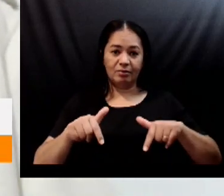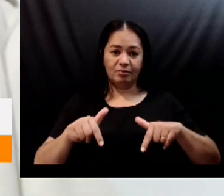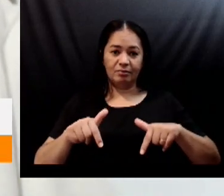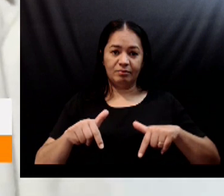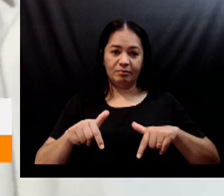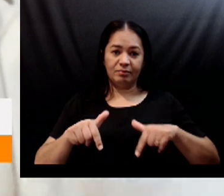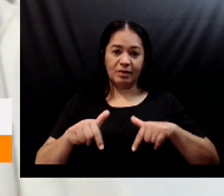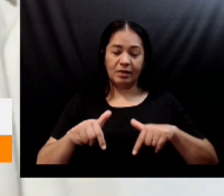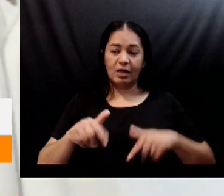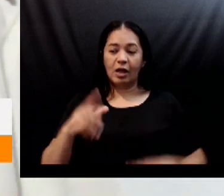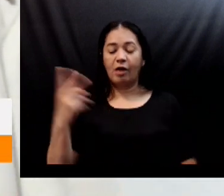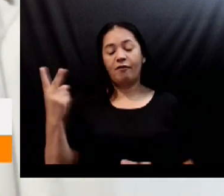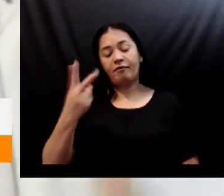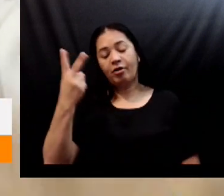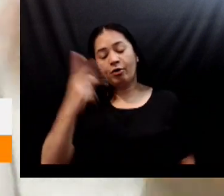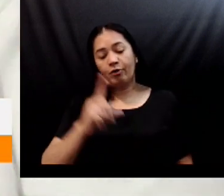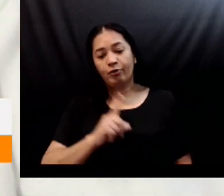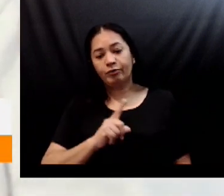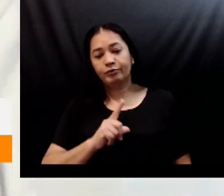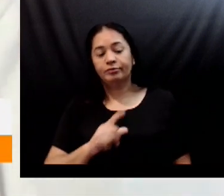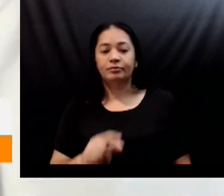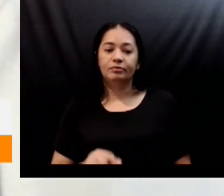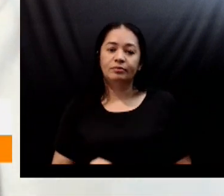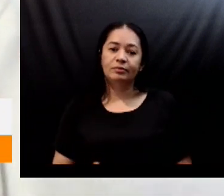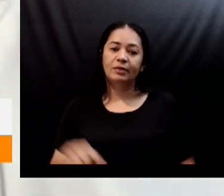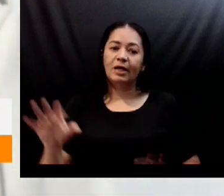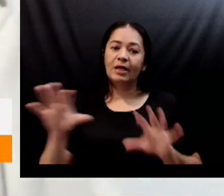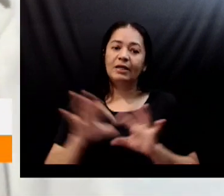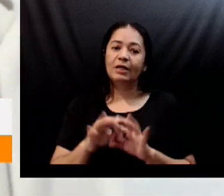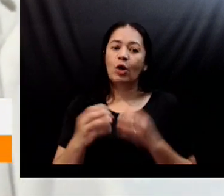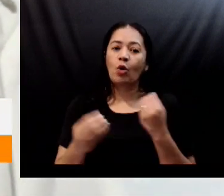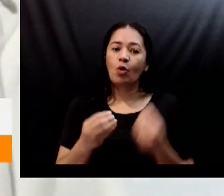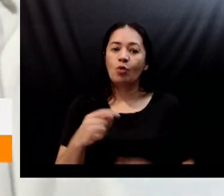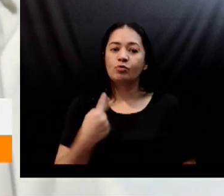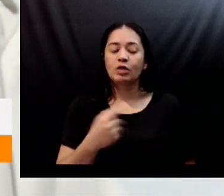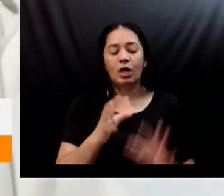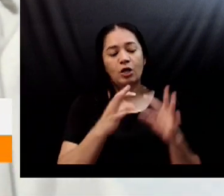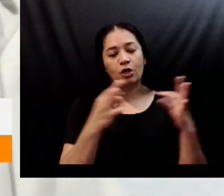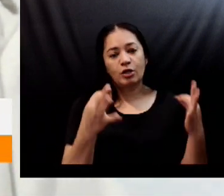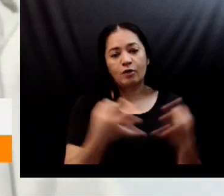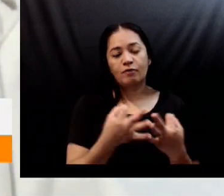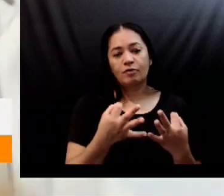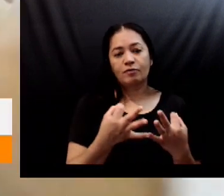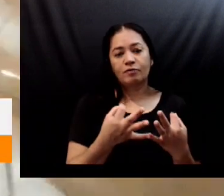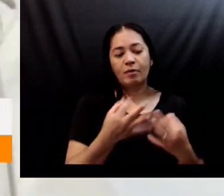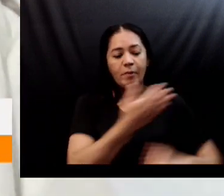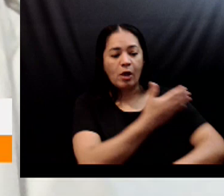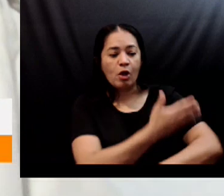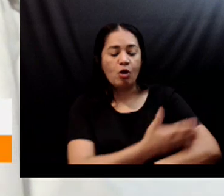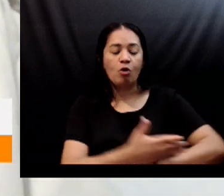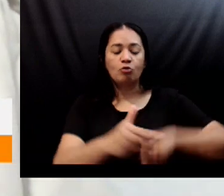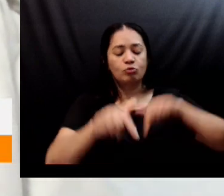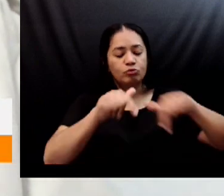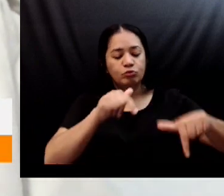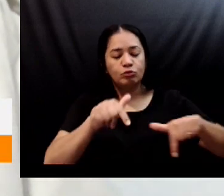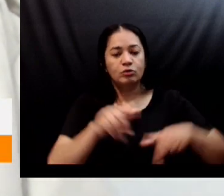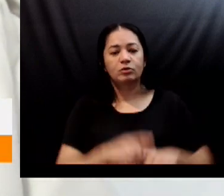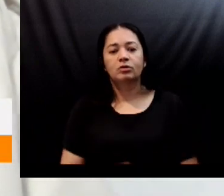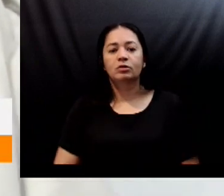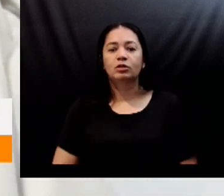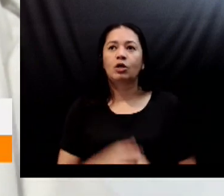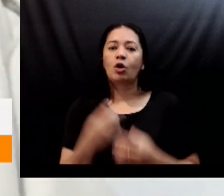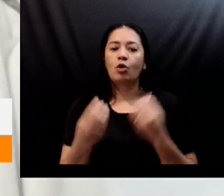valor. E aí está muito ligado como que a nossa família olhava para o trabalho, como que a nossa família falava